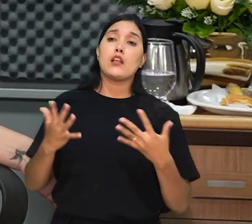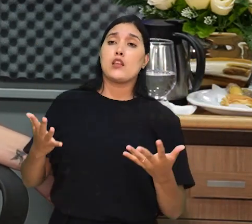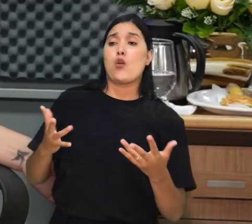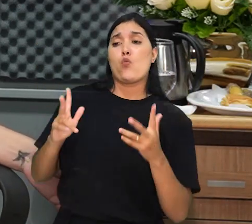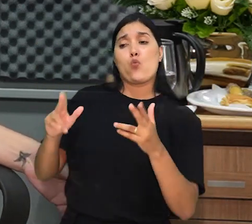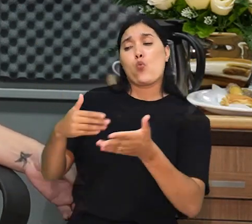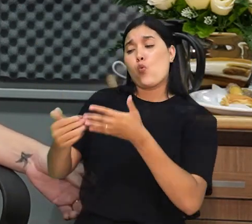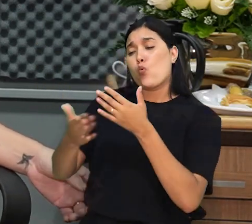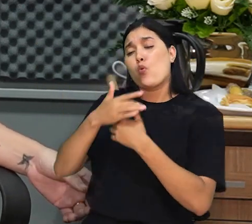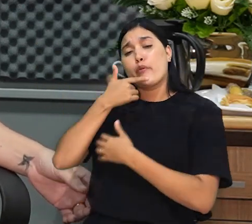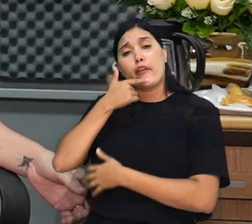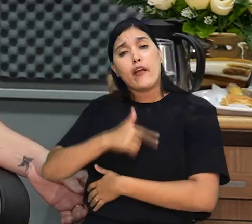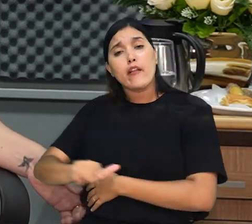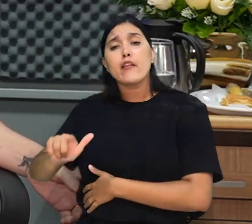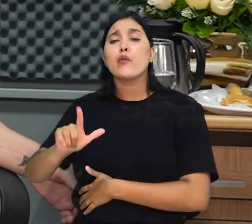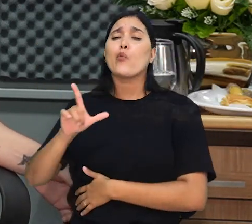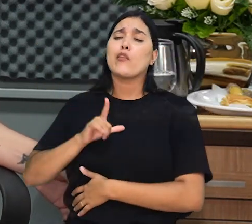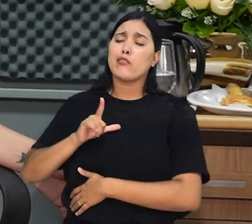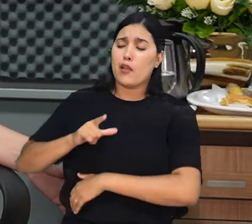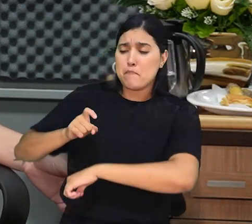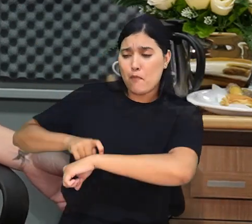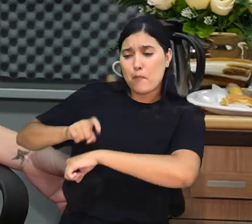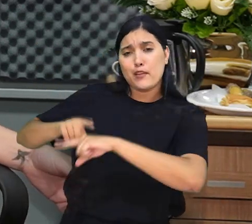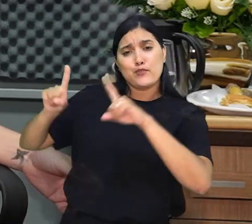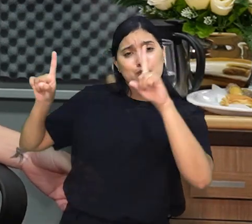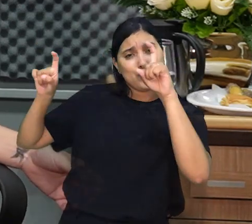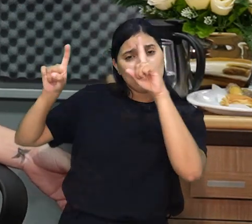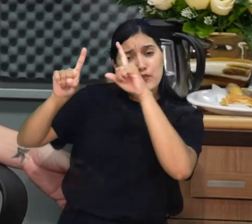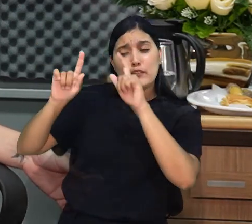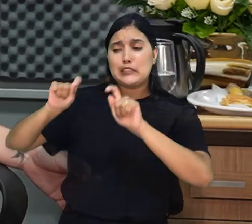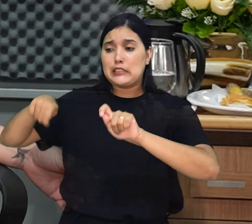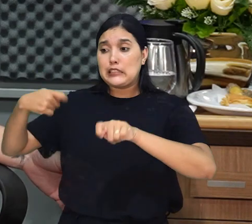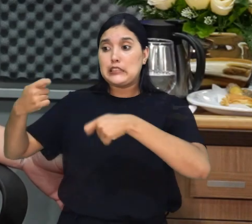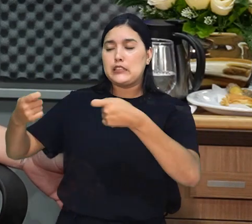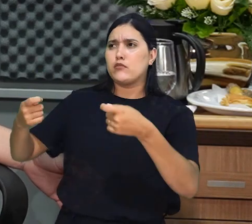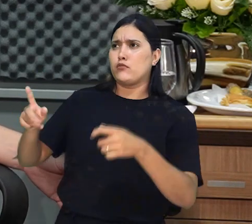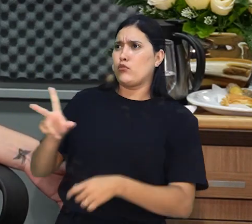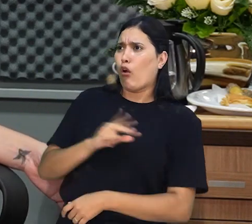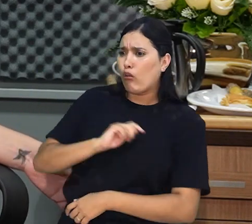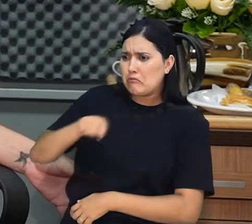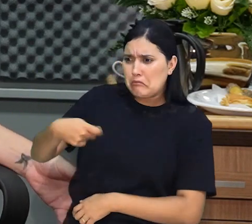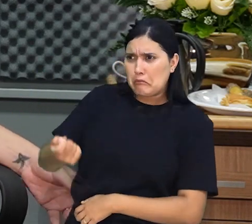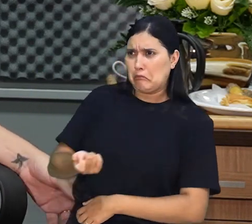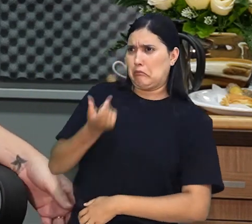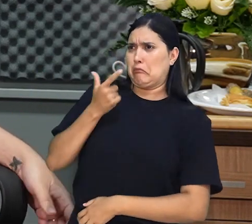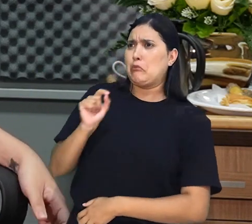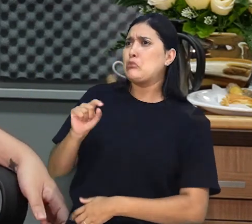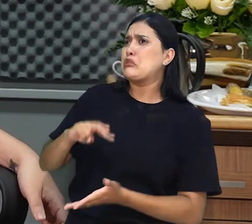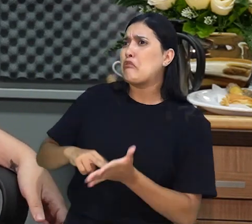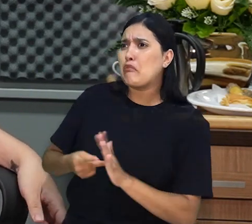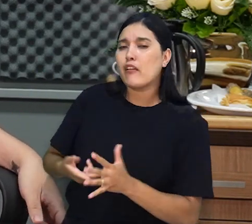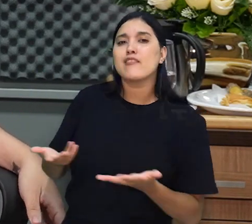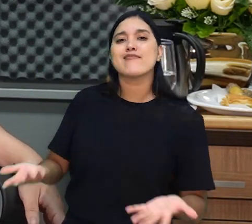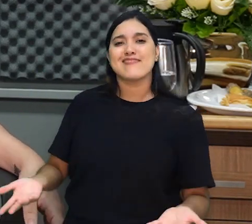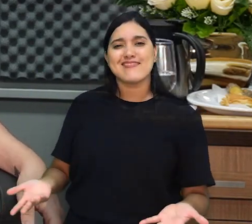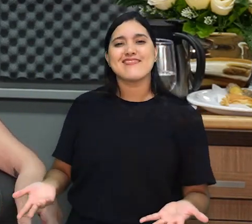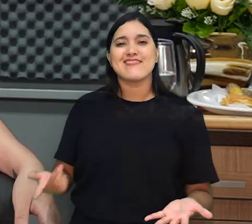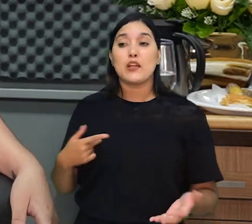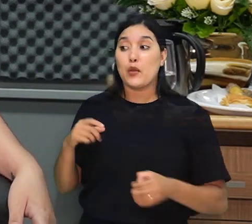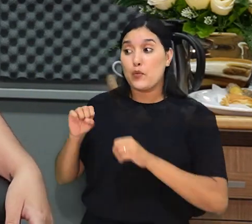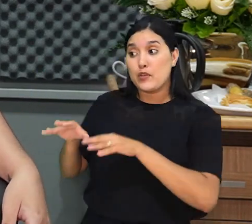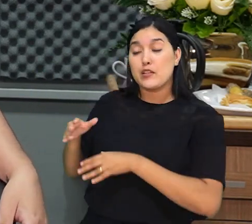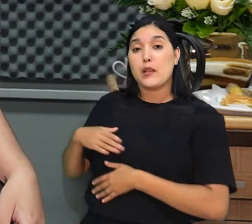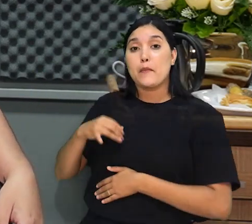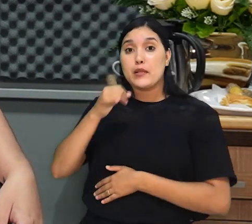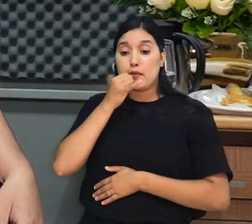sinal. Então, assim, como toda língua, tem esses momentos difíceis, né? Tem sinais assim, nossa, mas que sinal é esse? Inclusive,